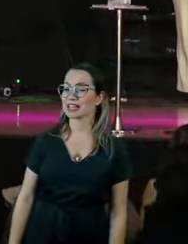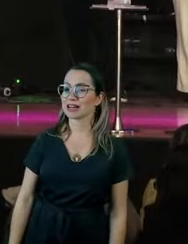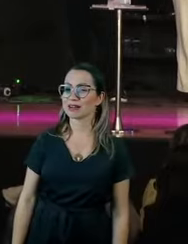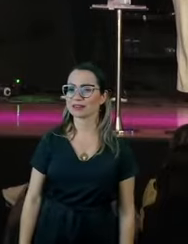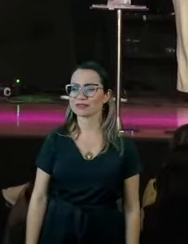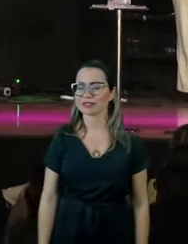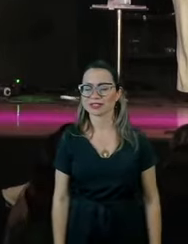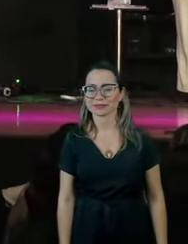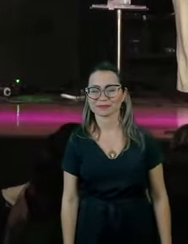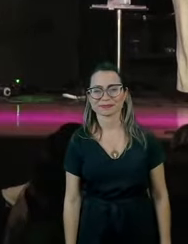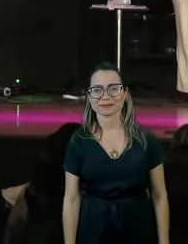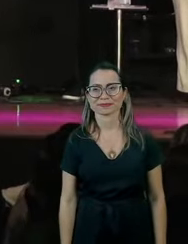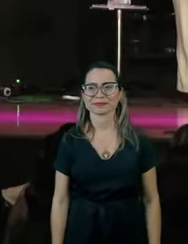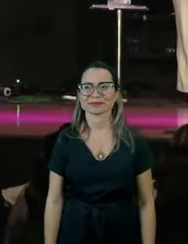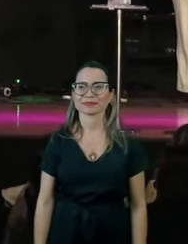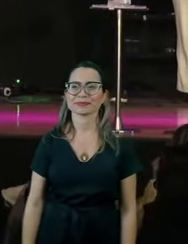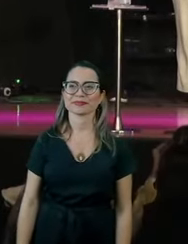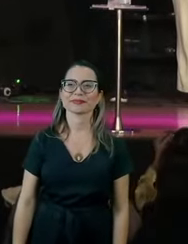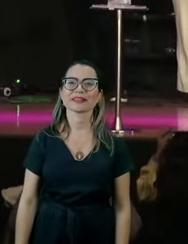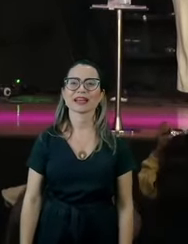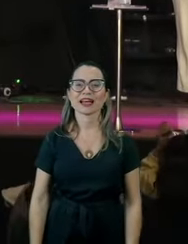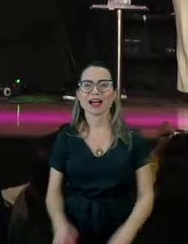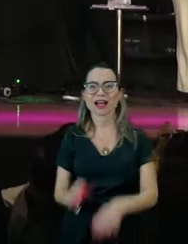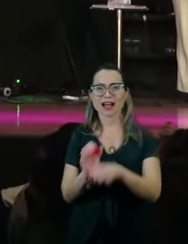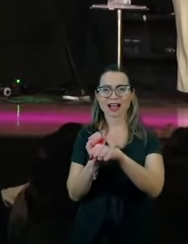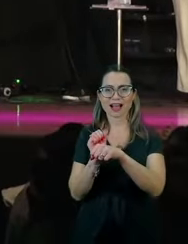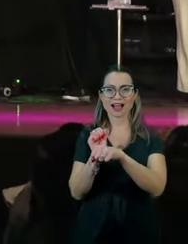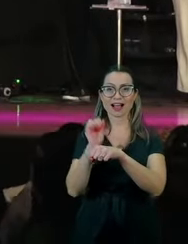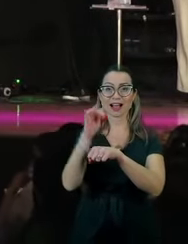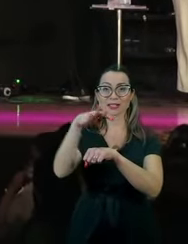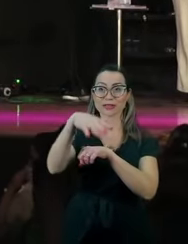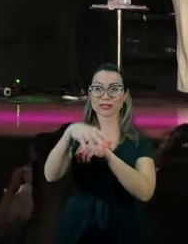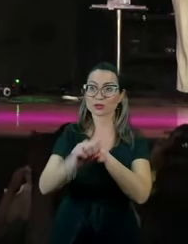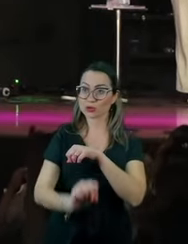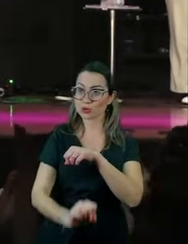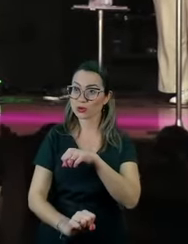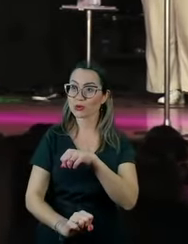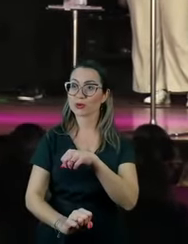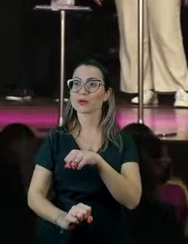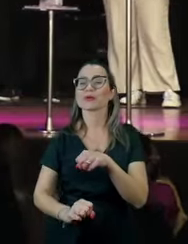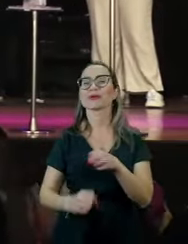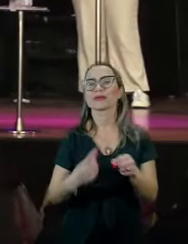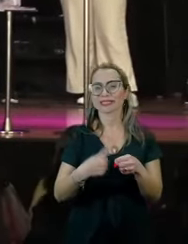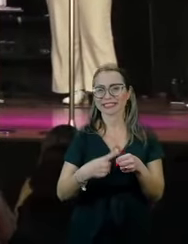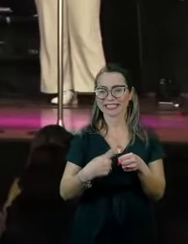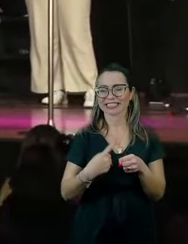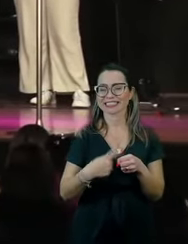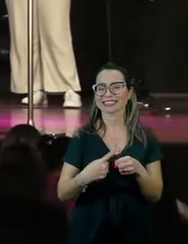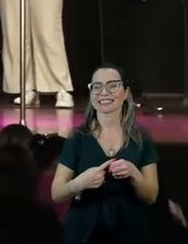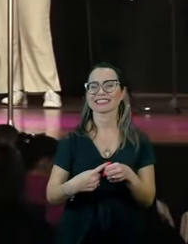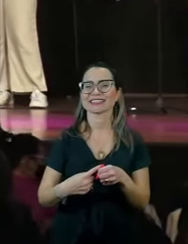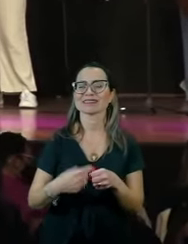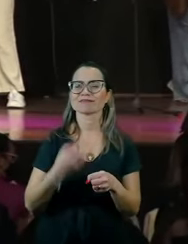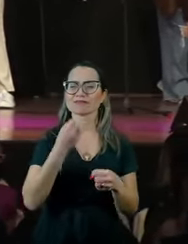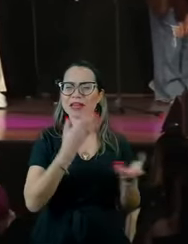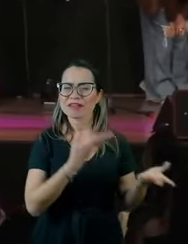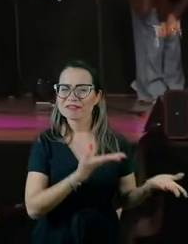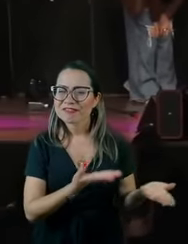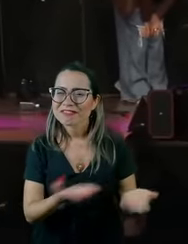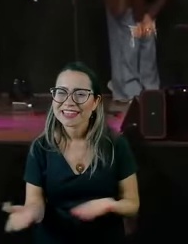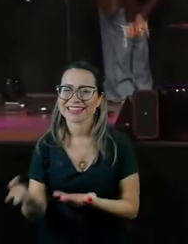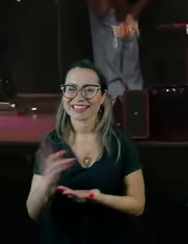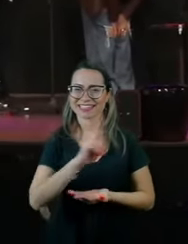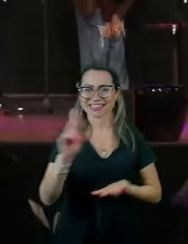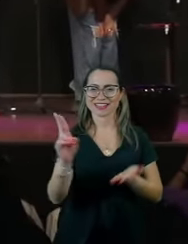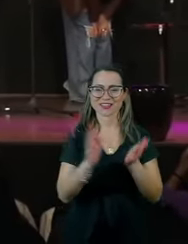Cachoeirinha, Rio Grande do Sul. Veio ônibus ou não? Veio ônibus? Todo mundo aí? Sejam bem-vindas, viu? Em nome de Jesus.